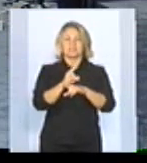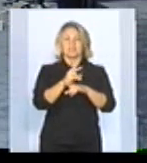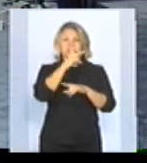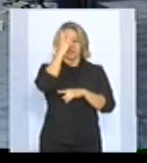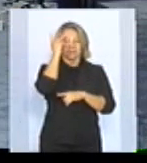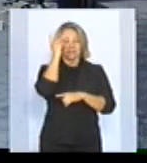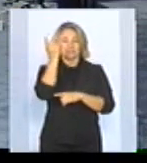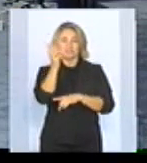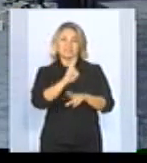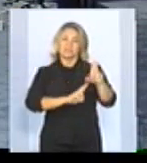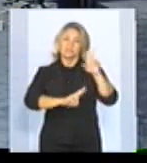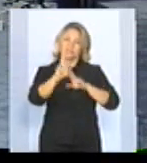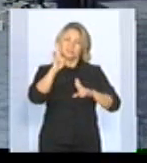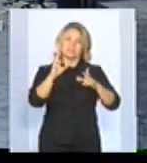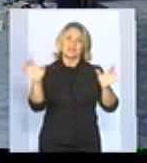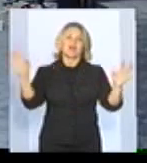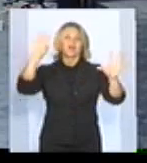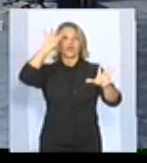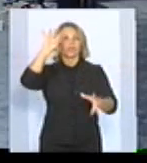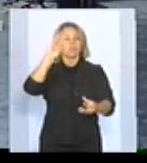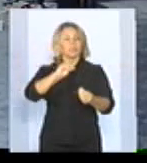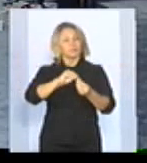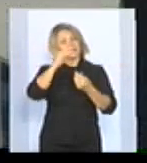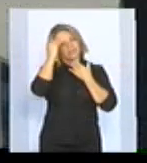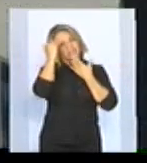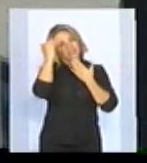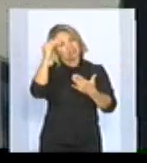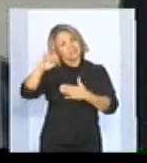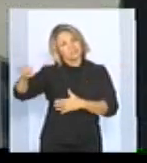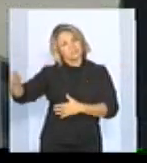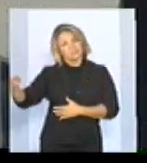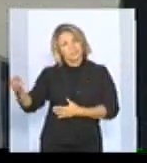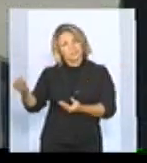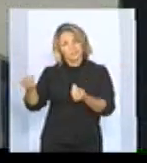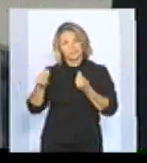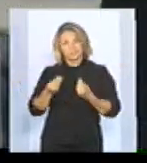eu concluo a apresentação do IDEC e agradeço novamente pela oportunidade de manifestação. Assim.